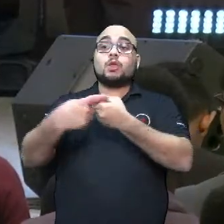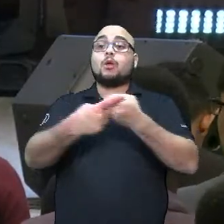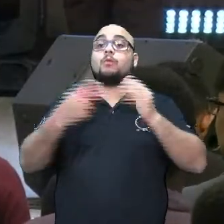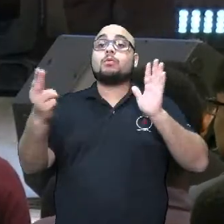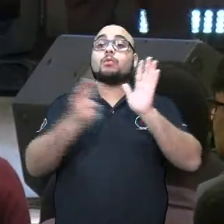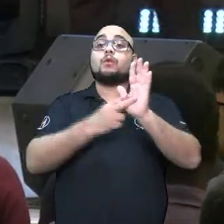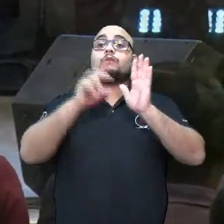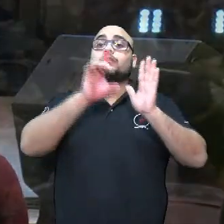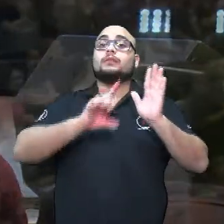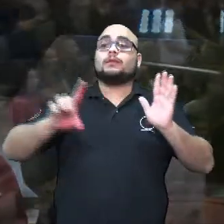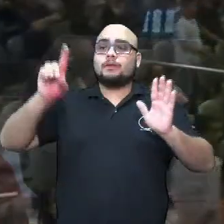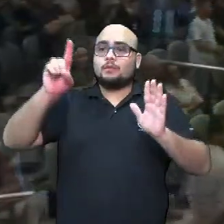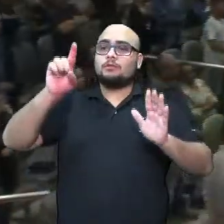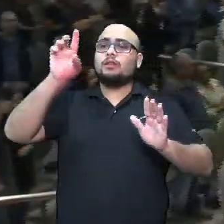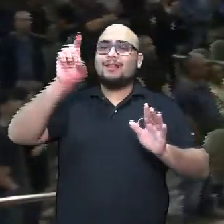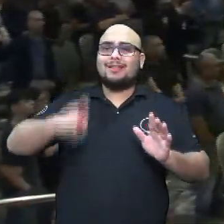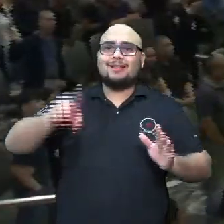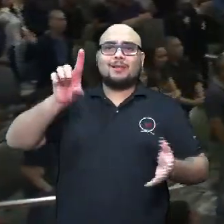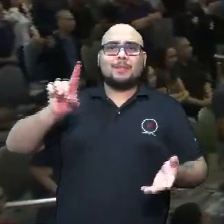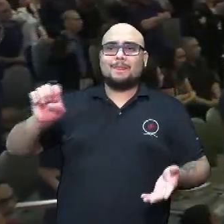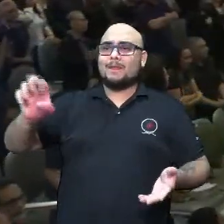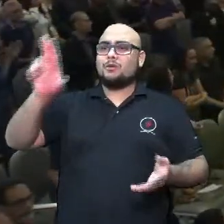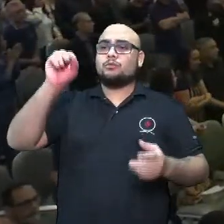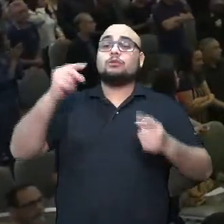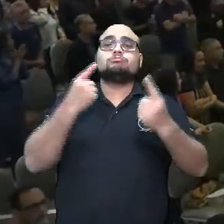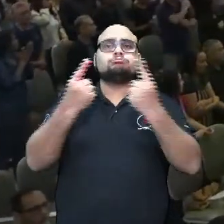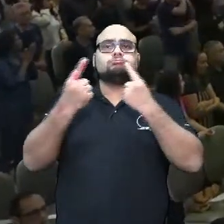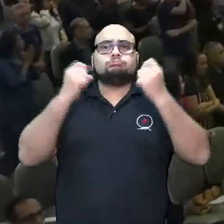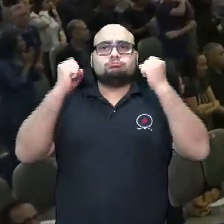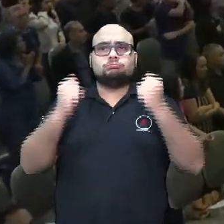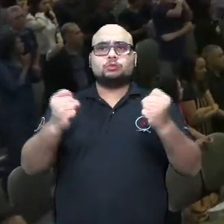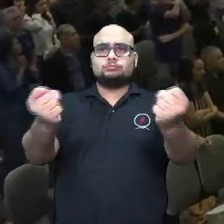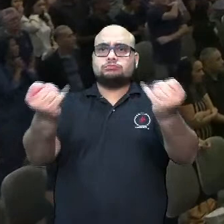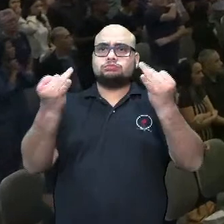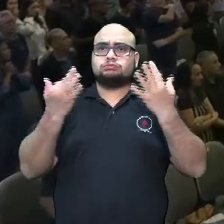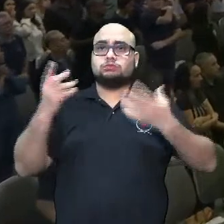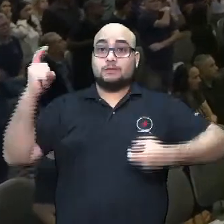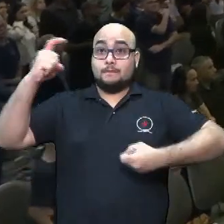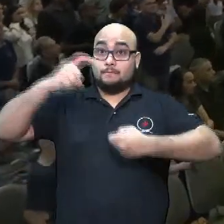Deus. Então, aonde você estiver, saia do seu lugar e volte para casa.